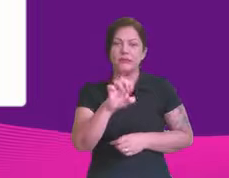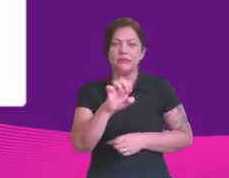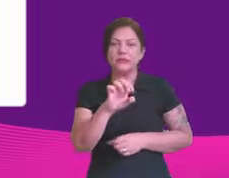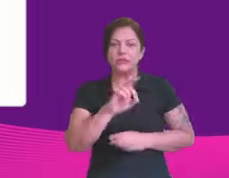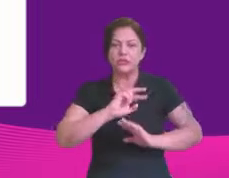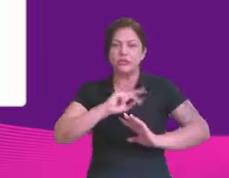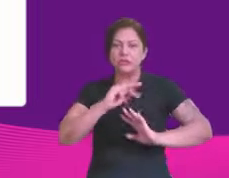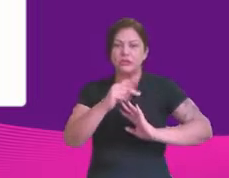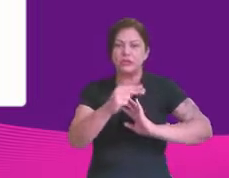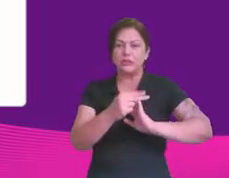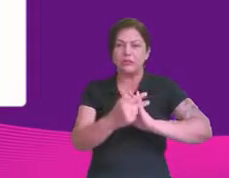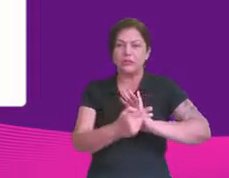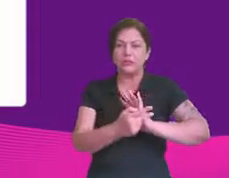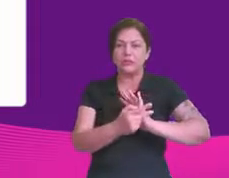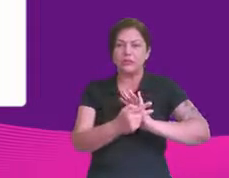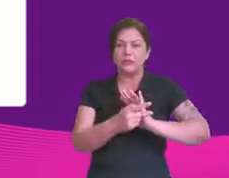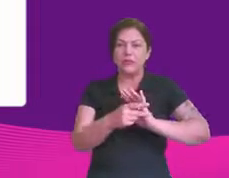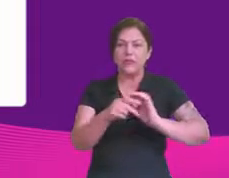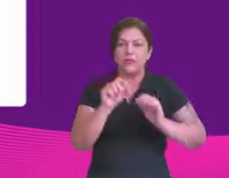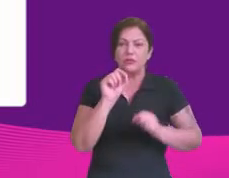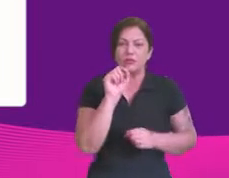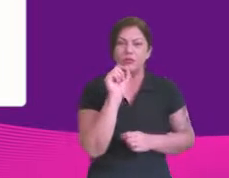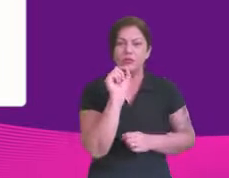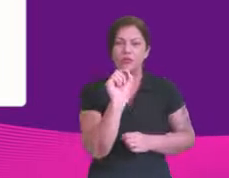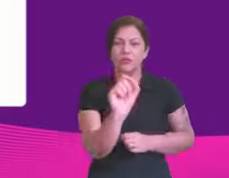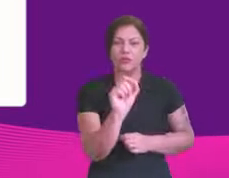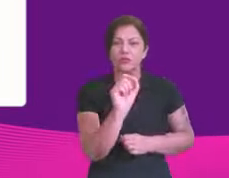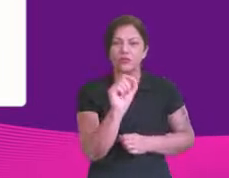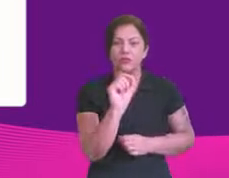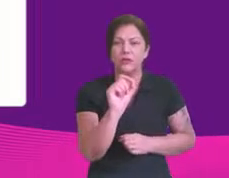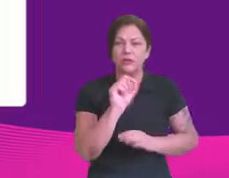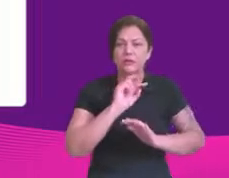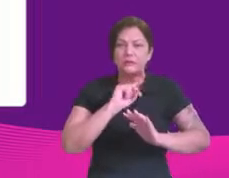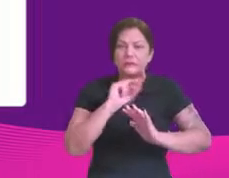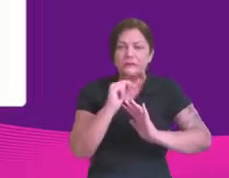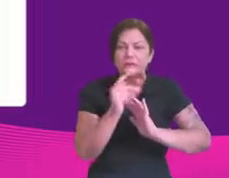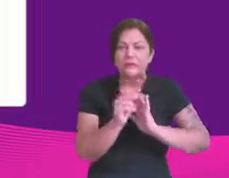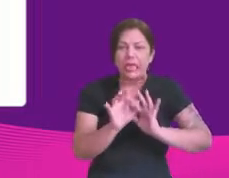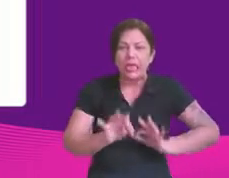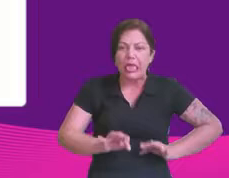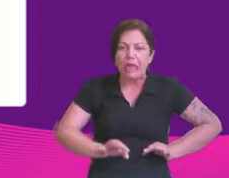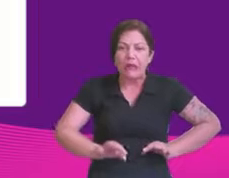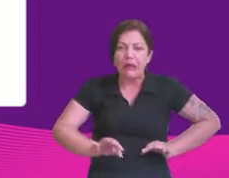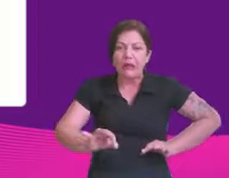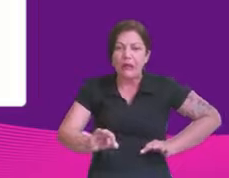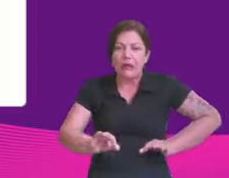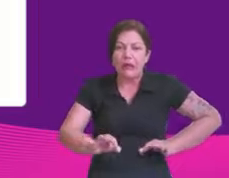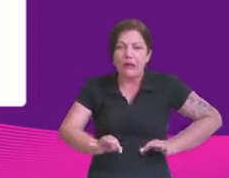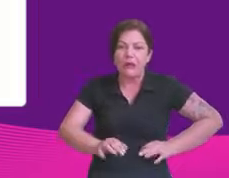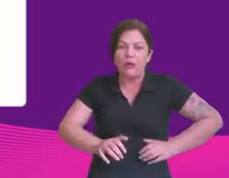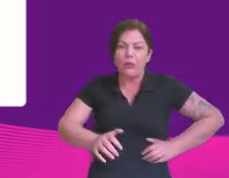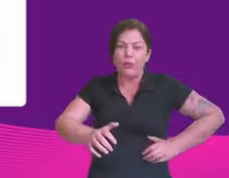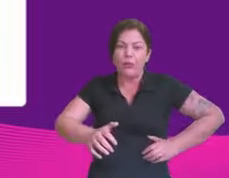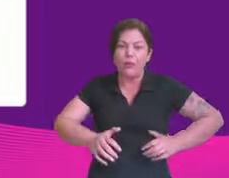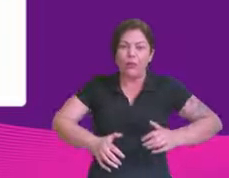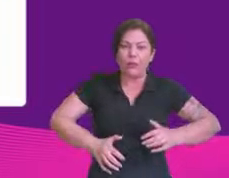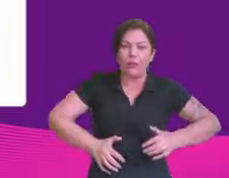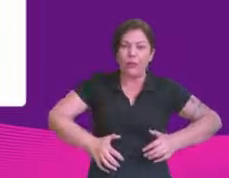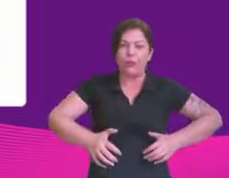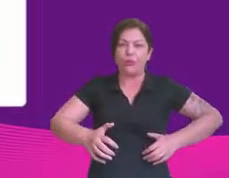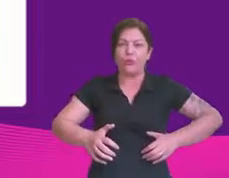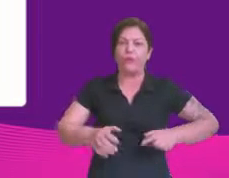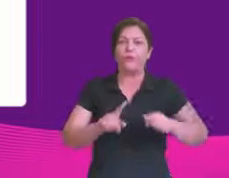isointenso, junto às deflexões peritoneais, apresentando realce irregular, podendo corresponder a carcinomatose peritoneal. Tinha